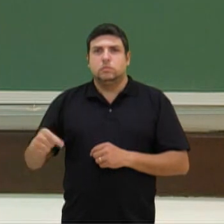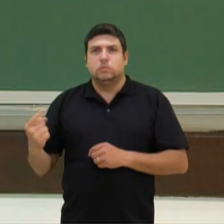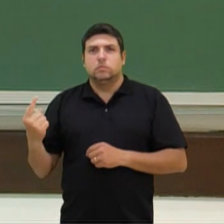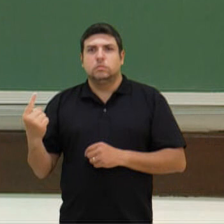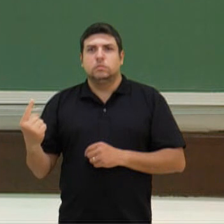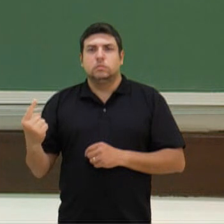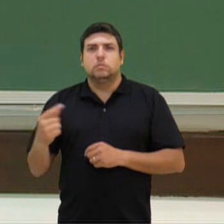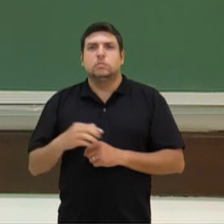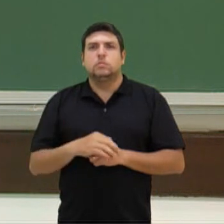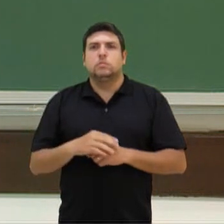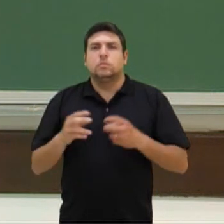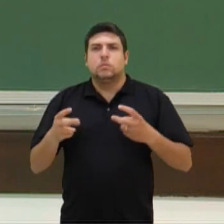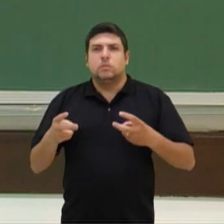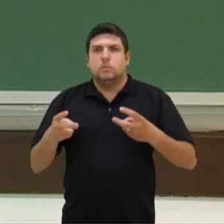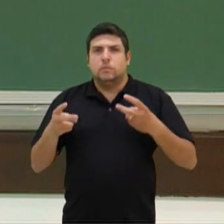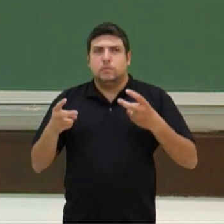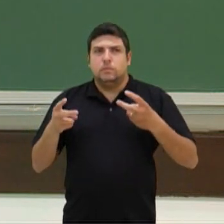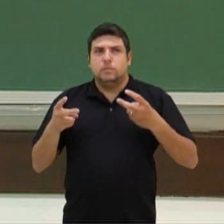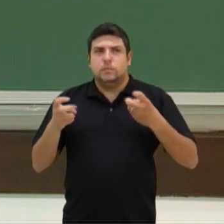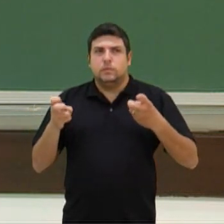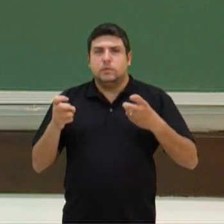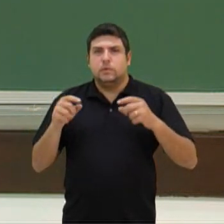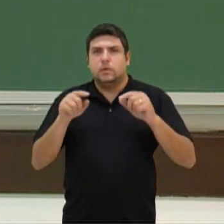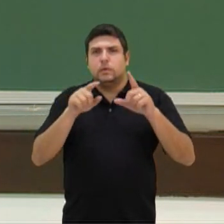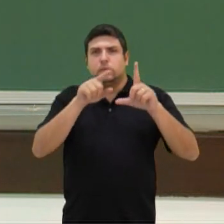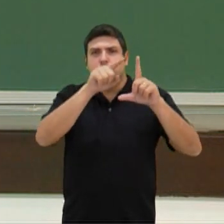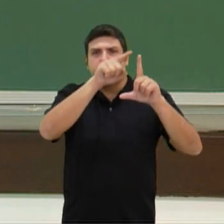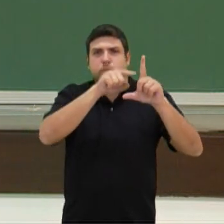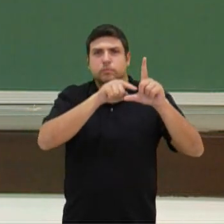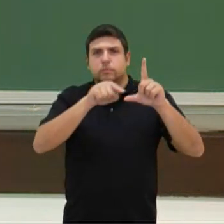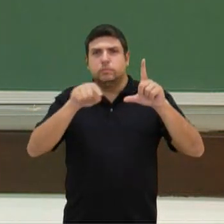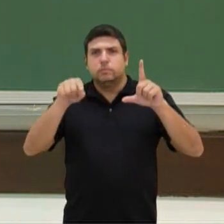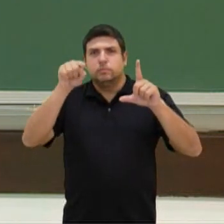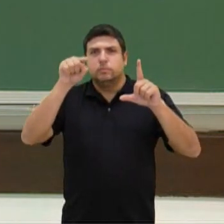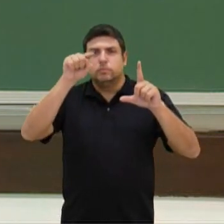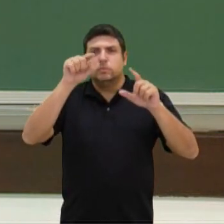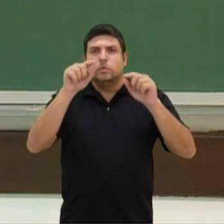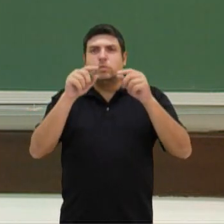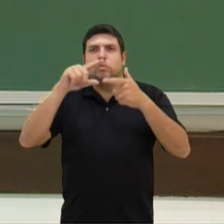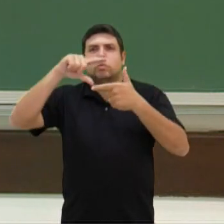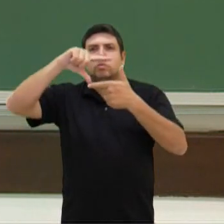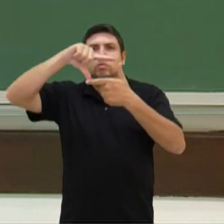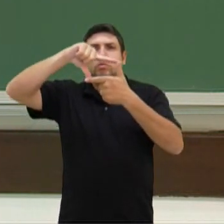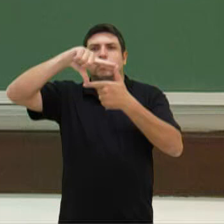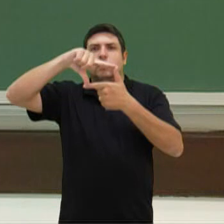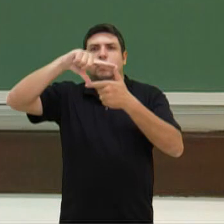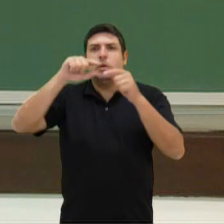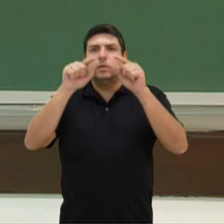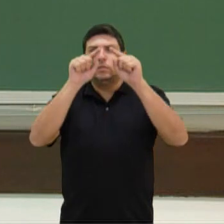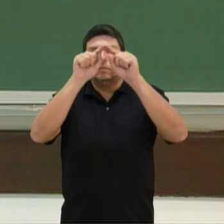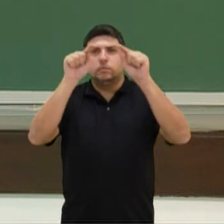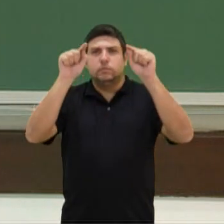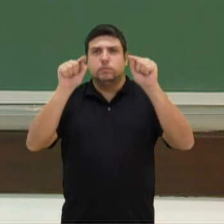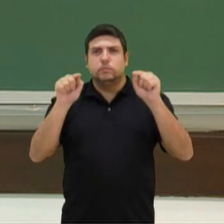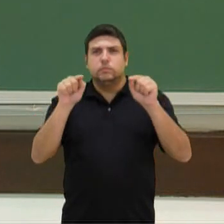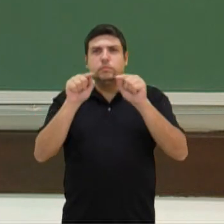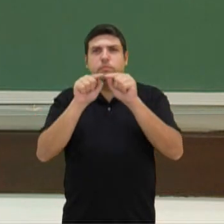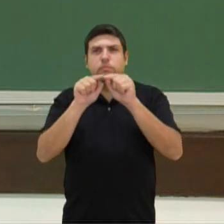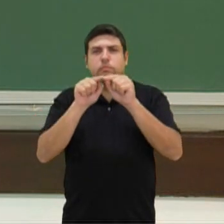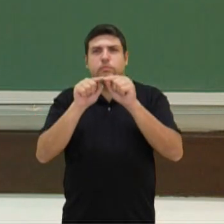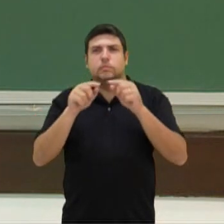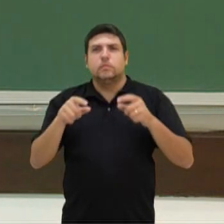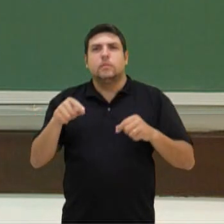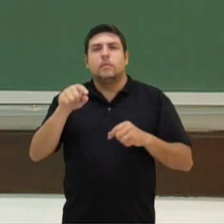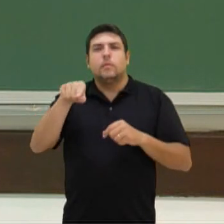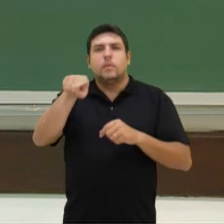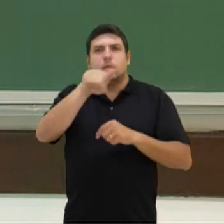uma figura, um quadrilátero, um quadrado. Então, sendo um quadrado, vocês já viram na